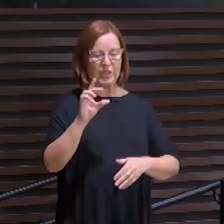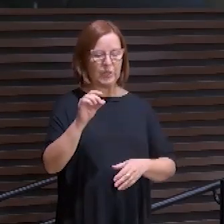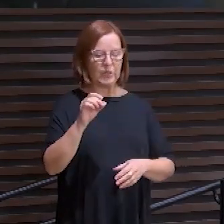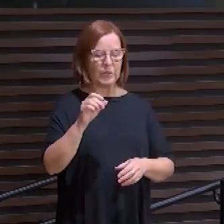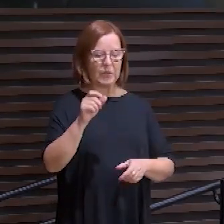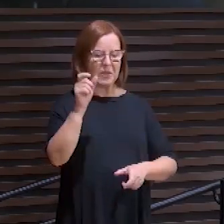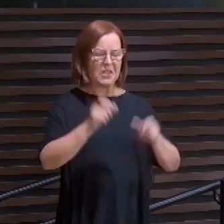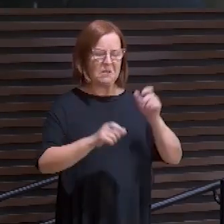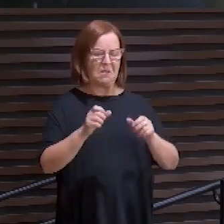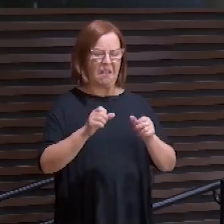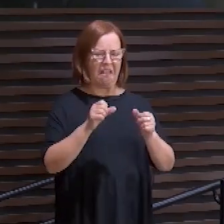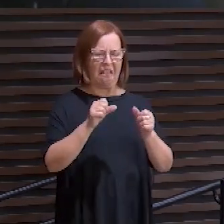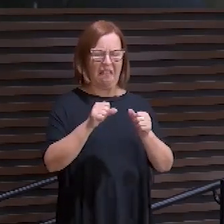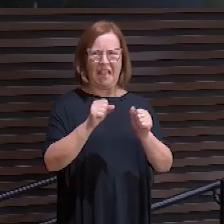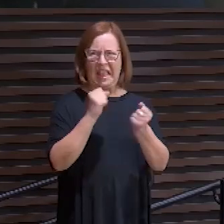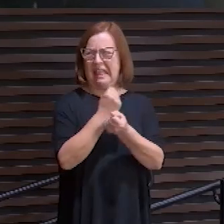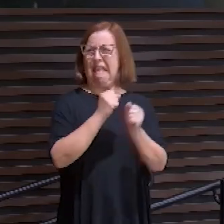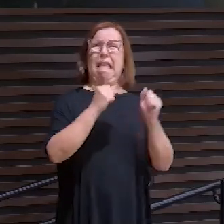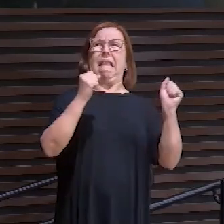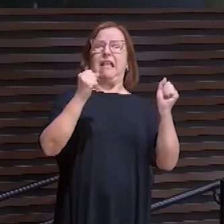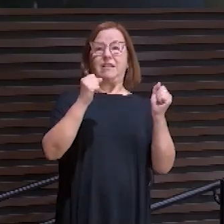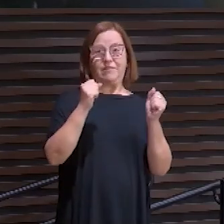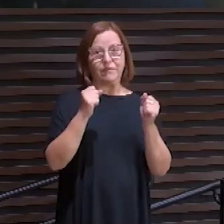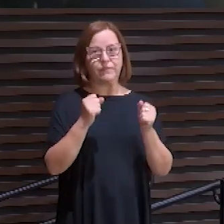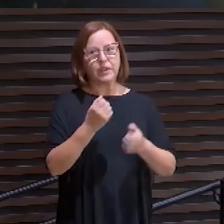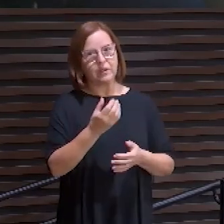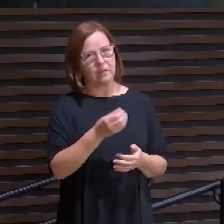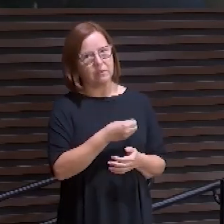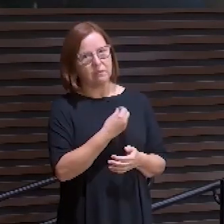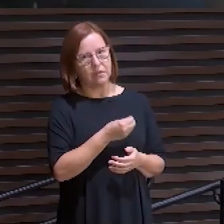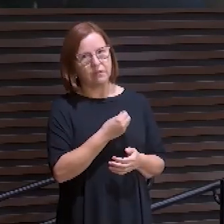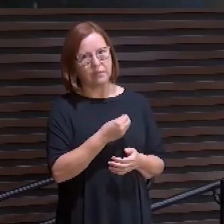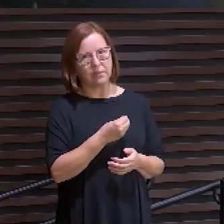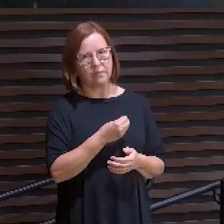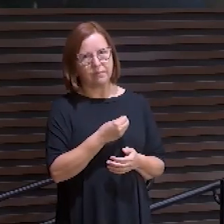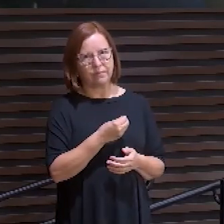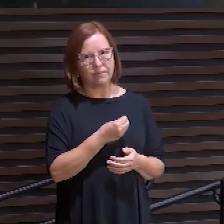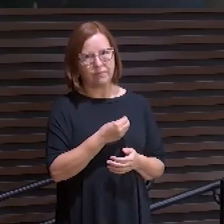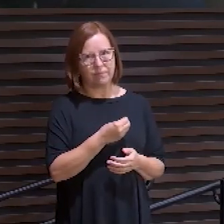Só os rebeldes habitam